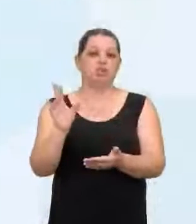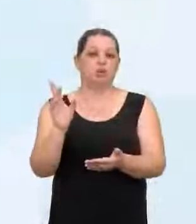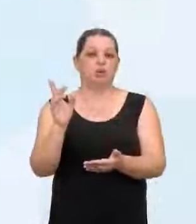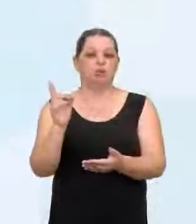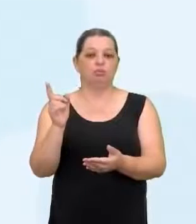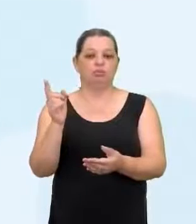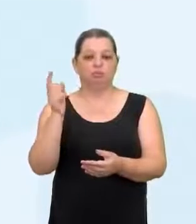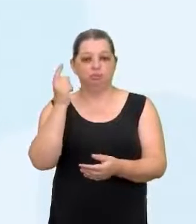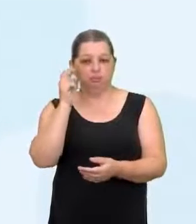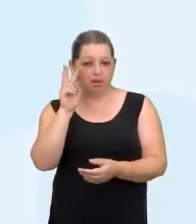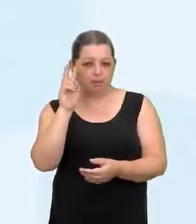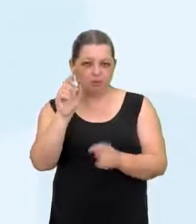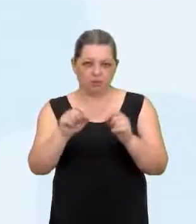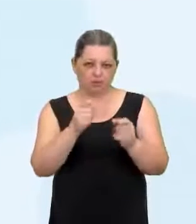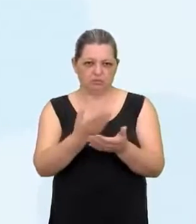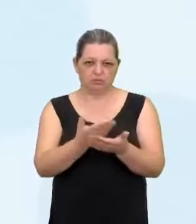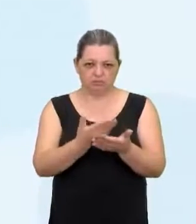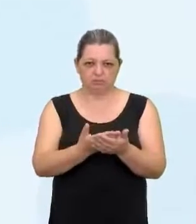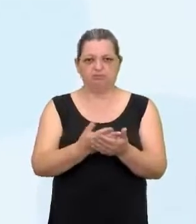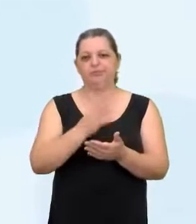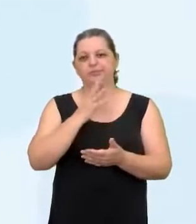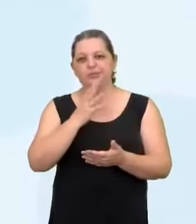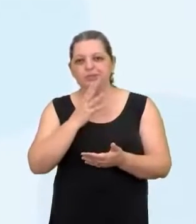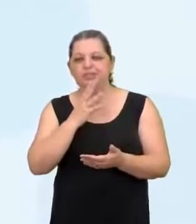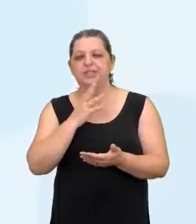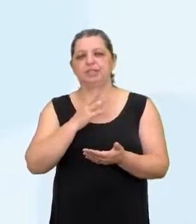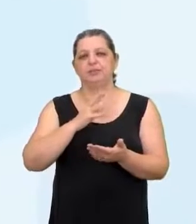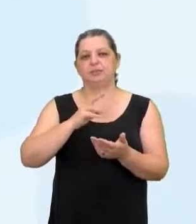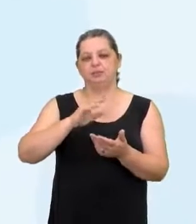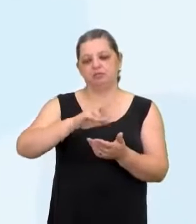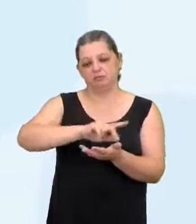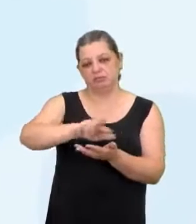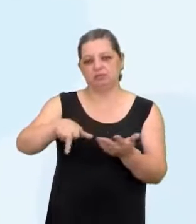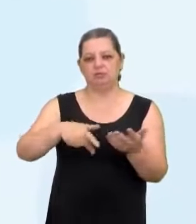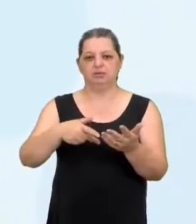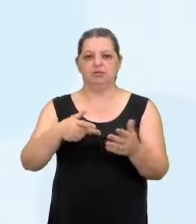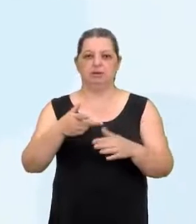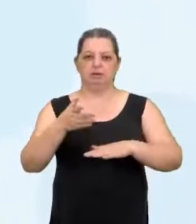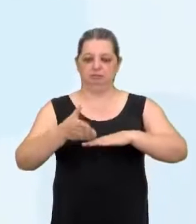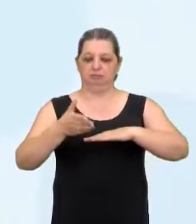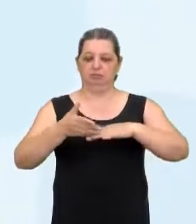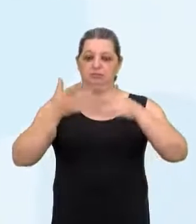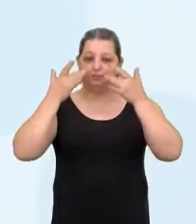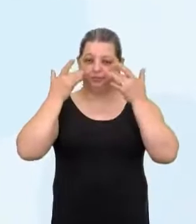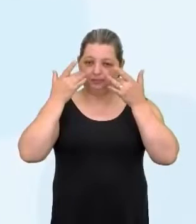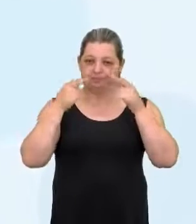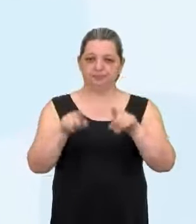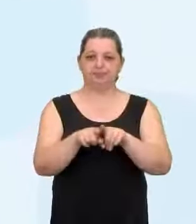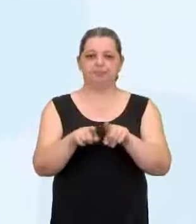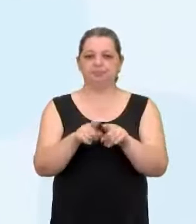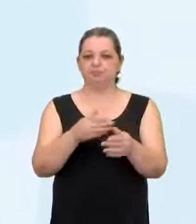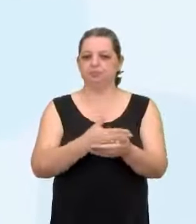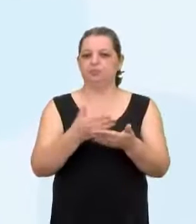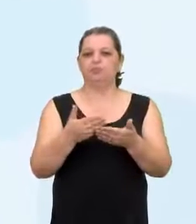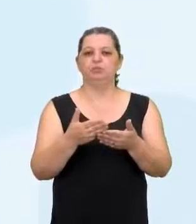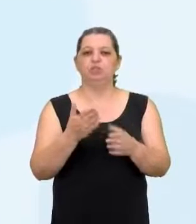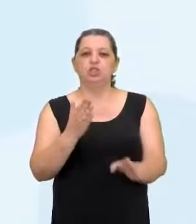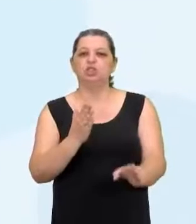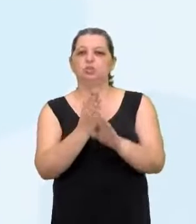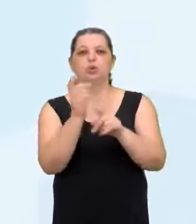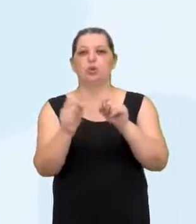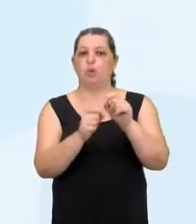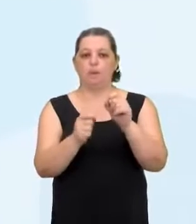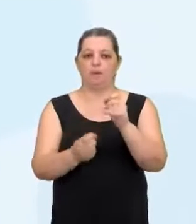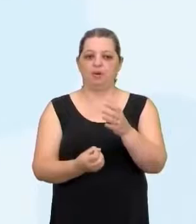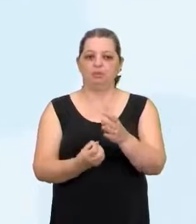nós vimos, conhecemos alguns elementos do teatro contemporâneo, apreciamos alguns vídeos com elementos teatrais contemporâneos e descobrimos como surgiu o